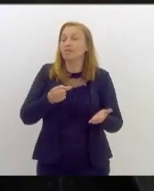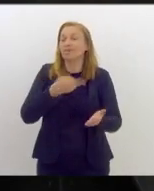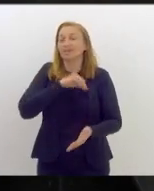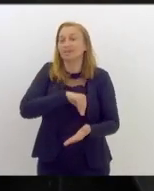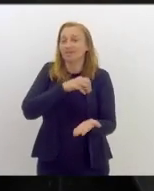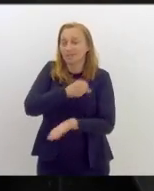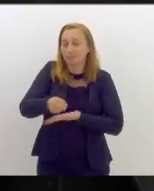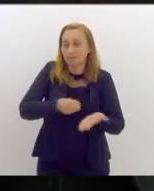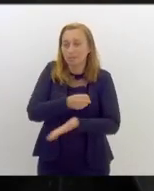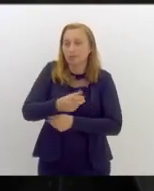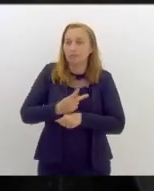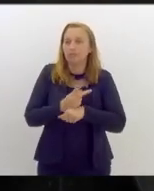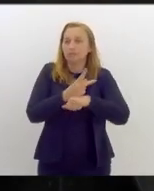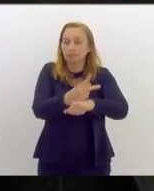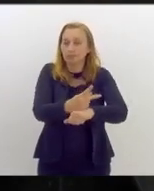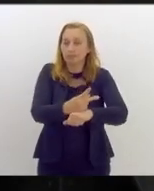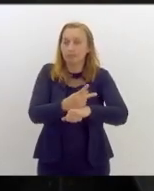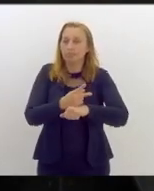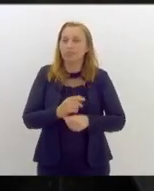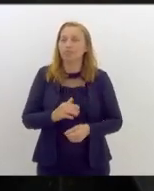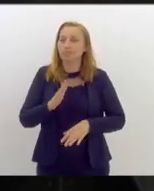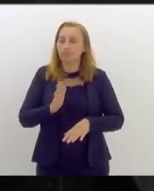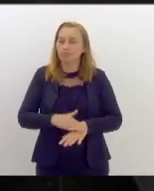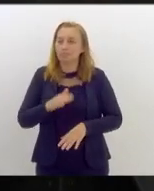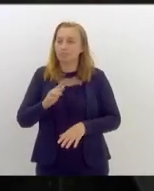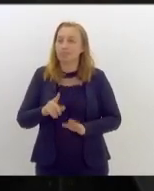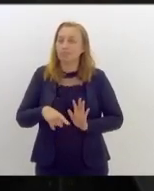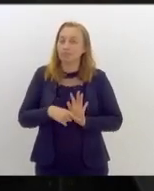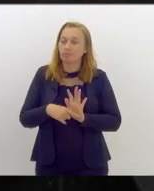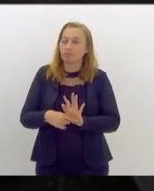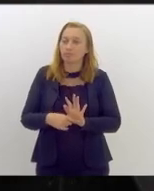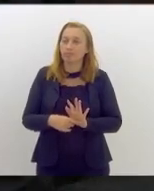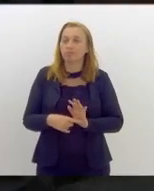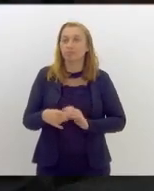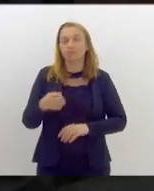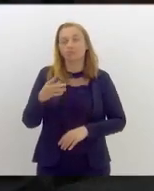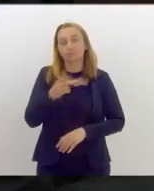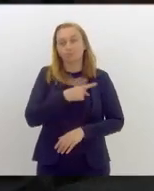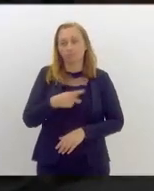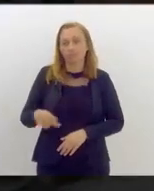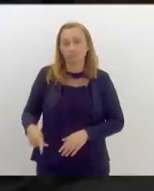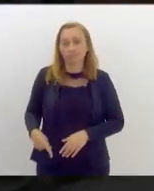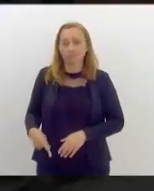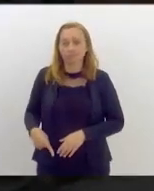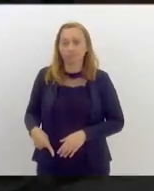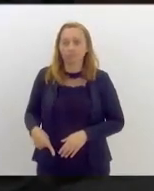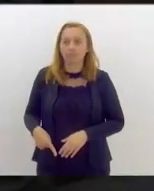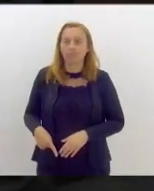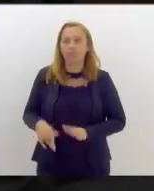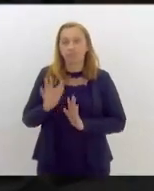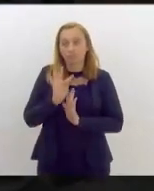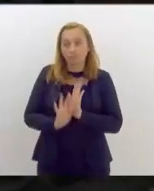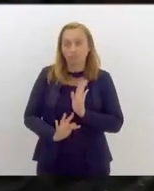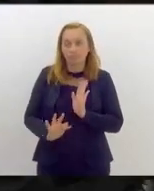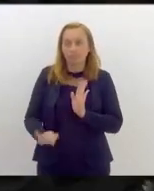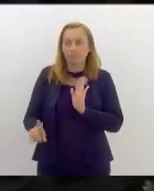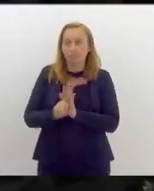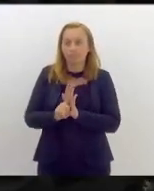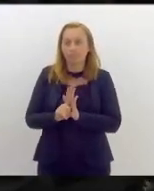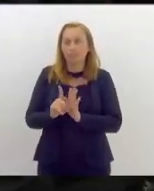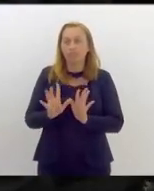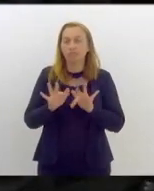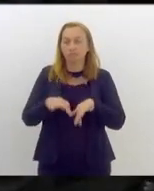as gratificações e demais benefícios Presidente o texto da Lei